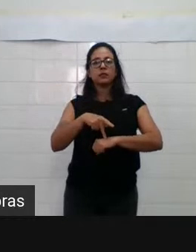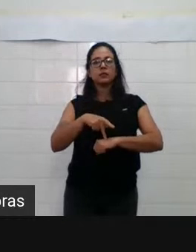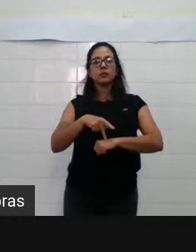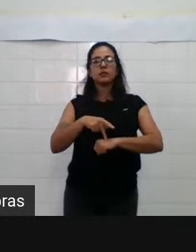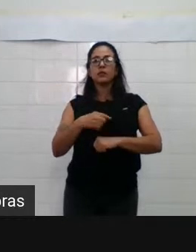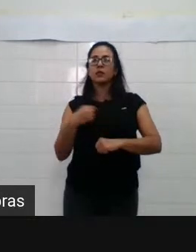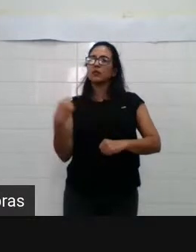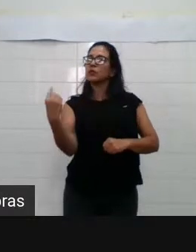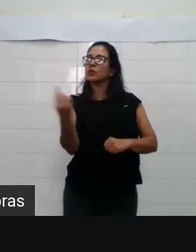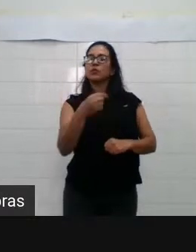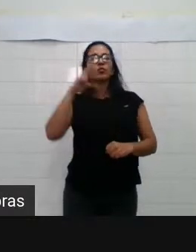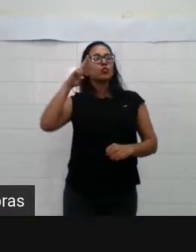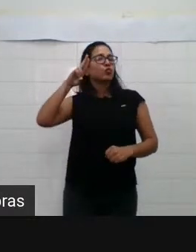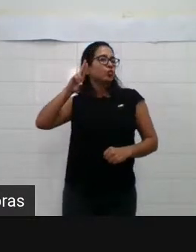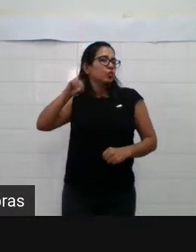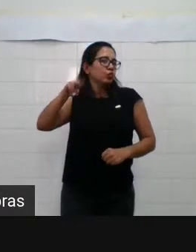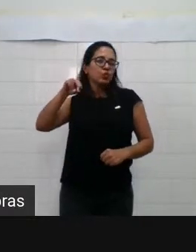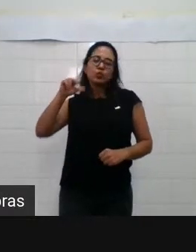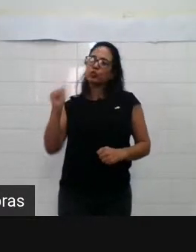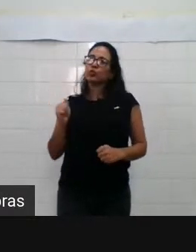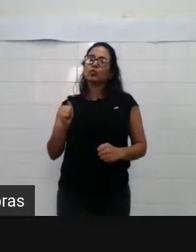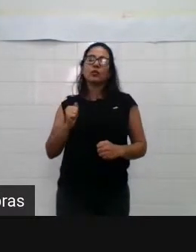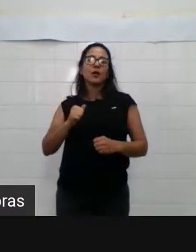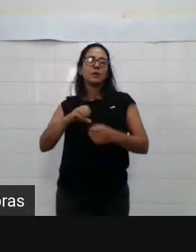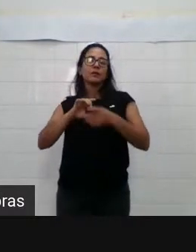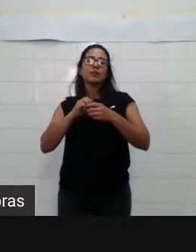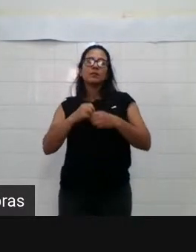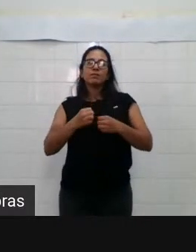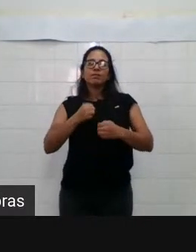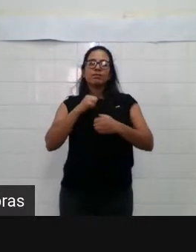nunca deixe a palavra atravessada na